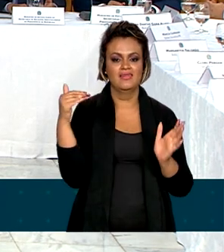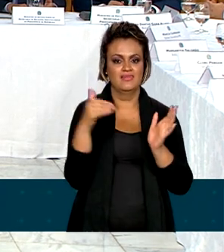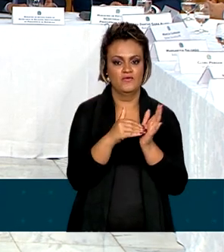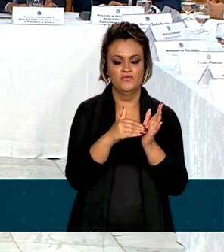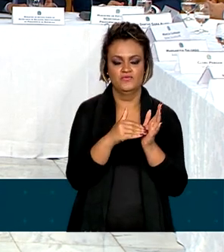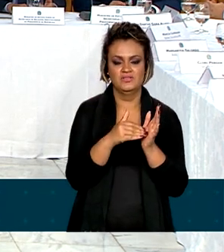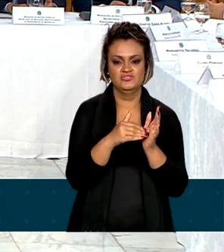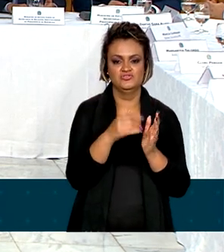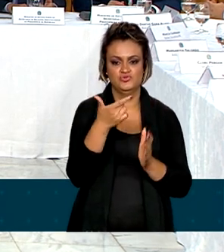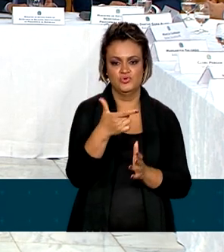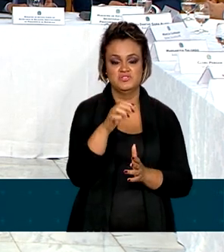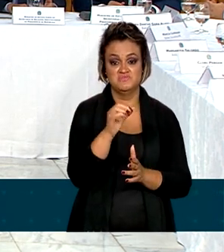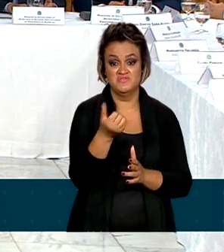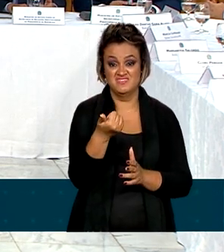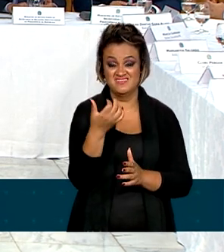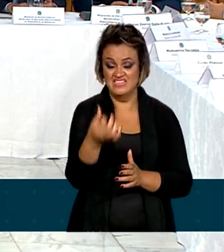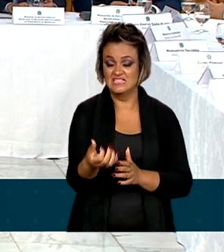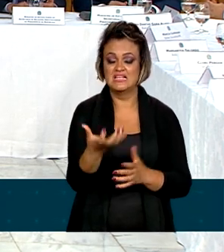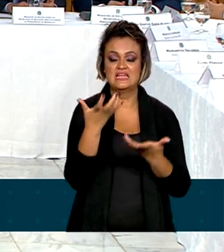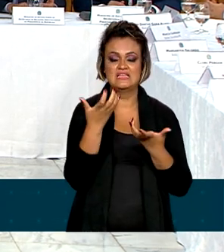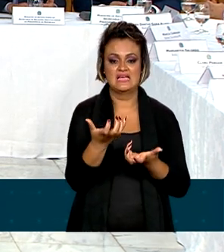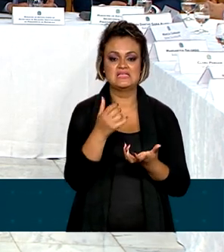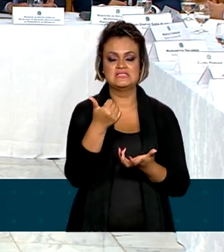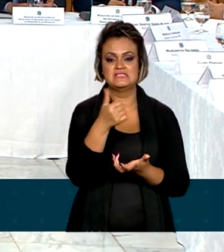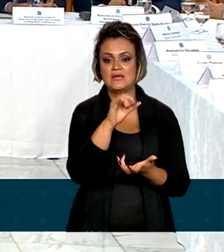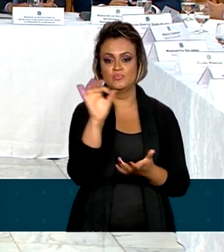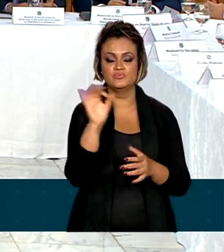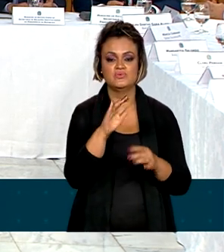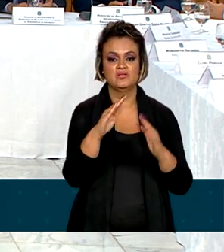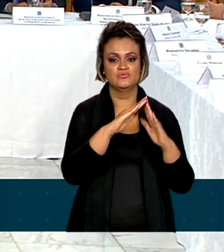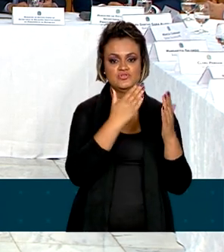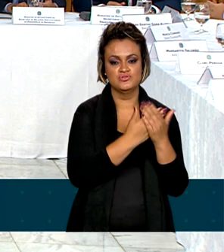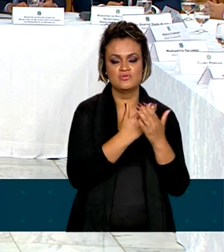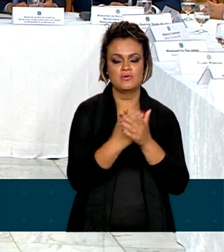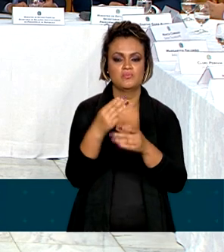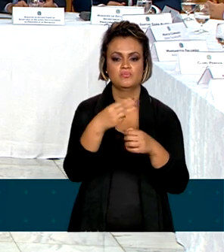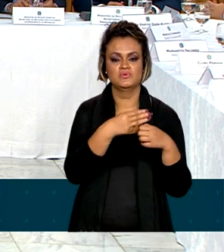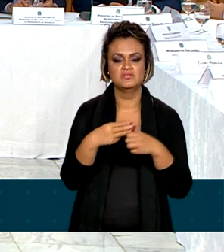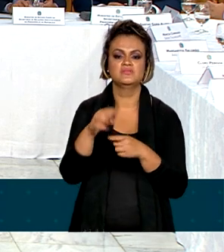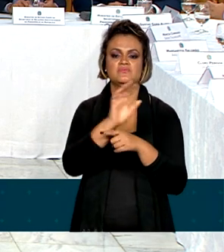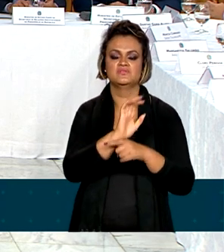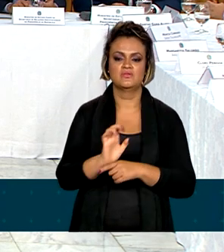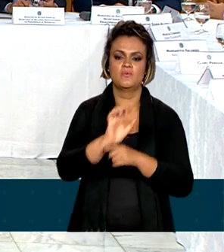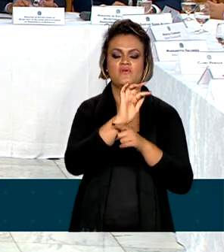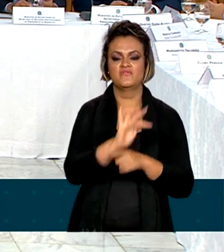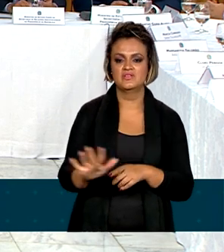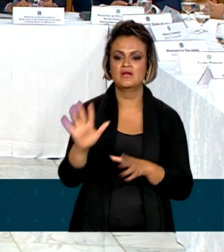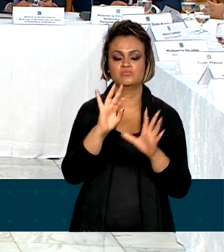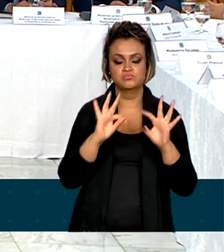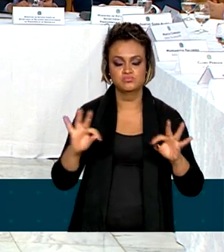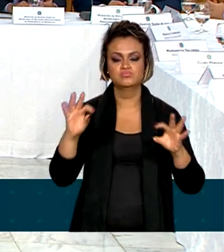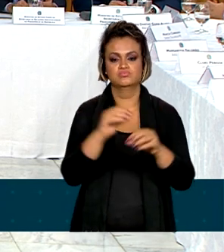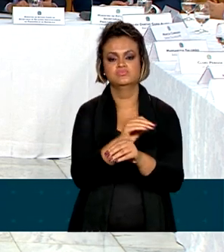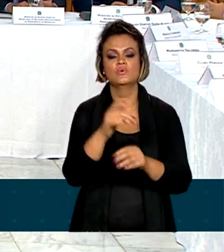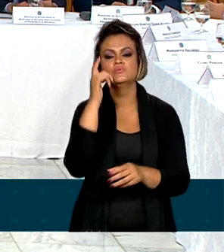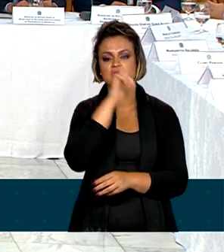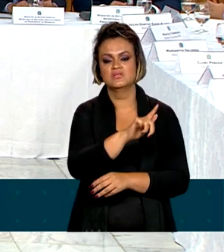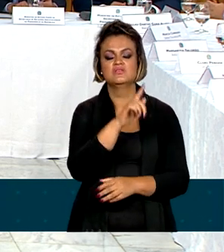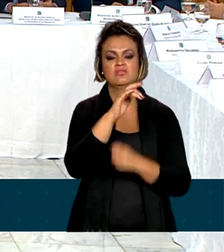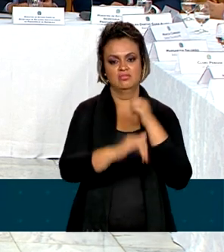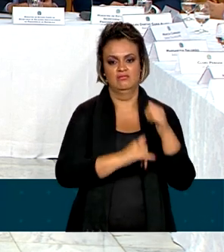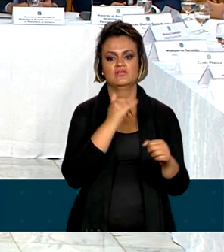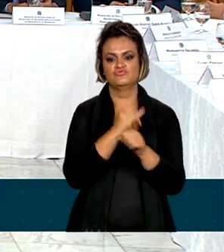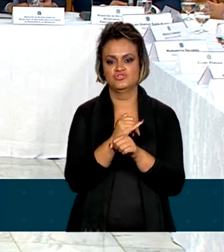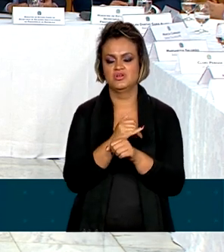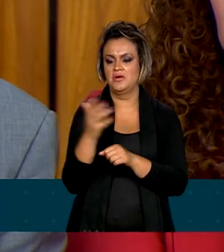seu mandato, 100% das escolas municipais, estaduais, federais, conectadas à